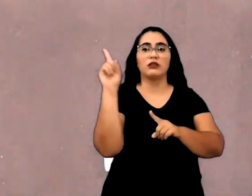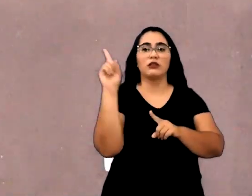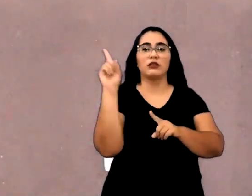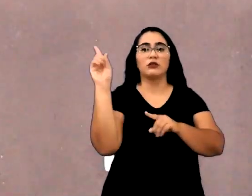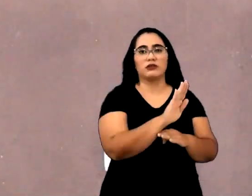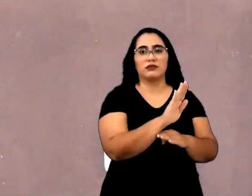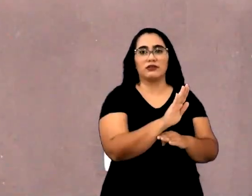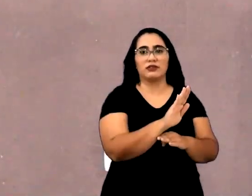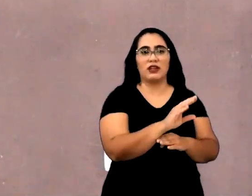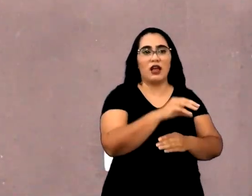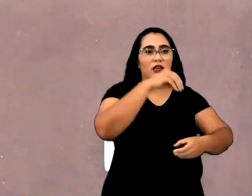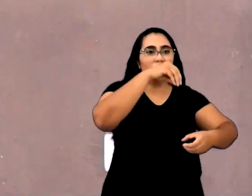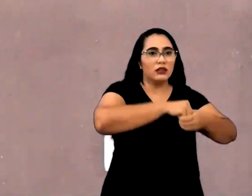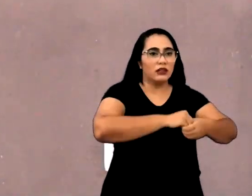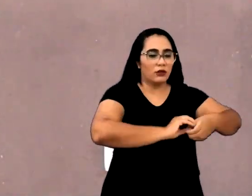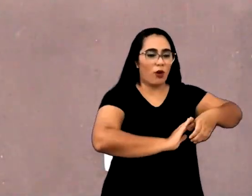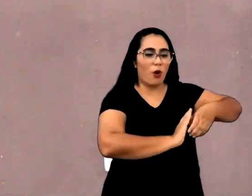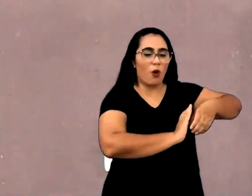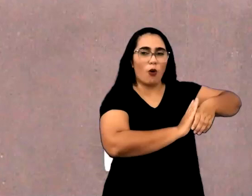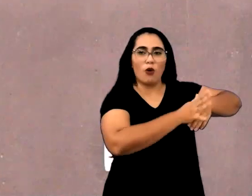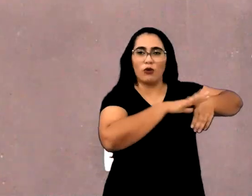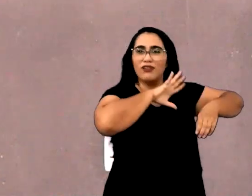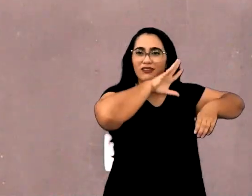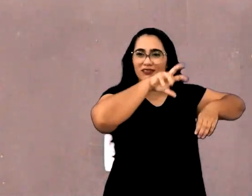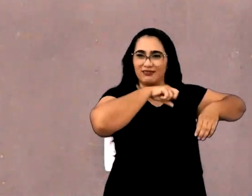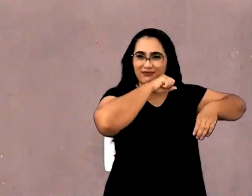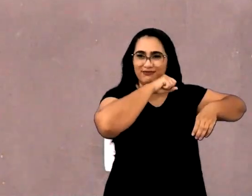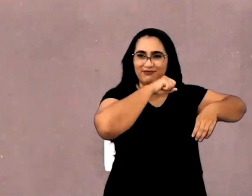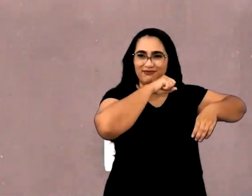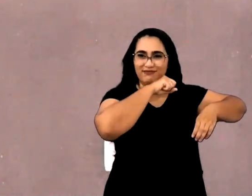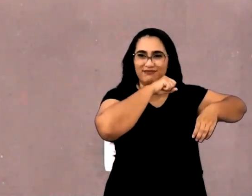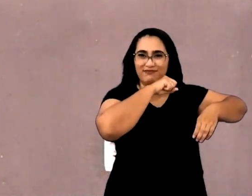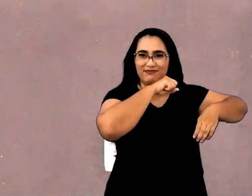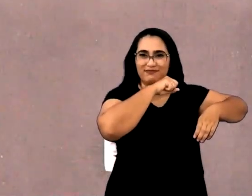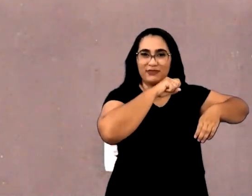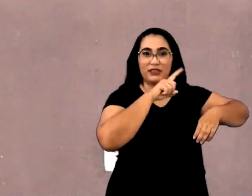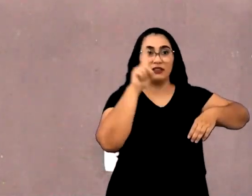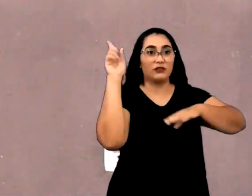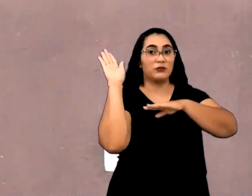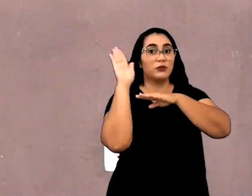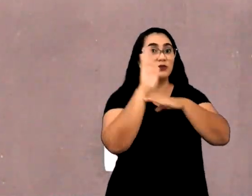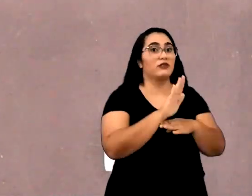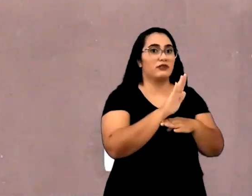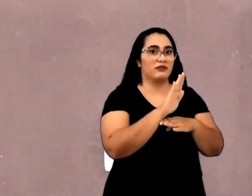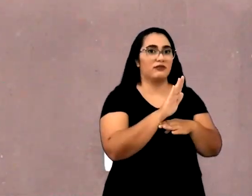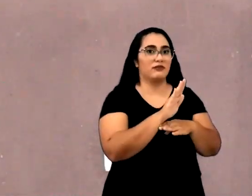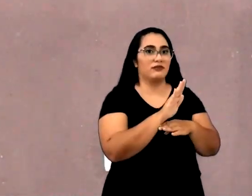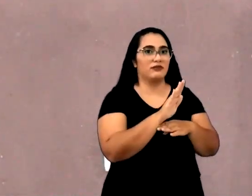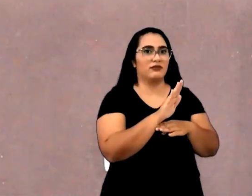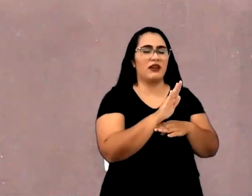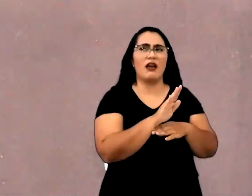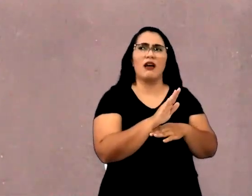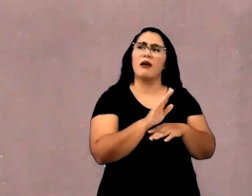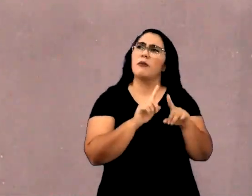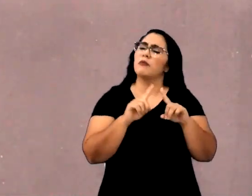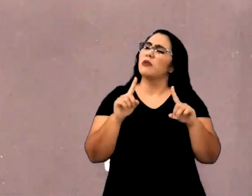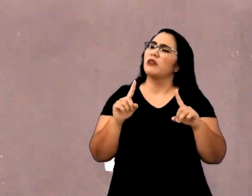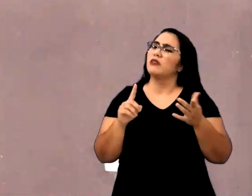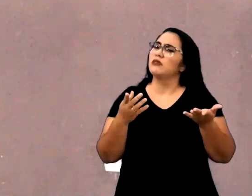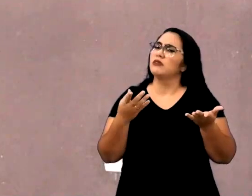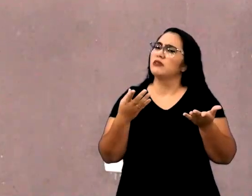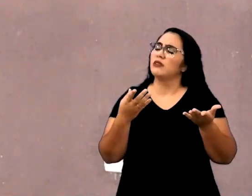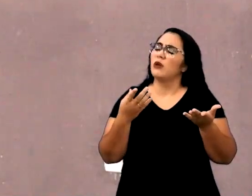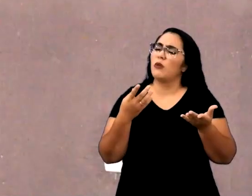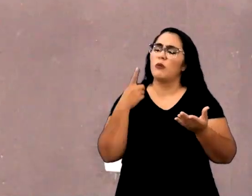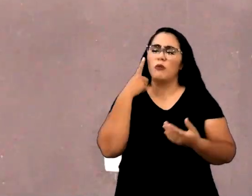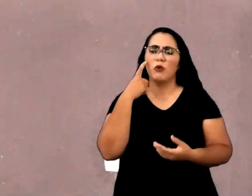protege na cova dos leões. Não, mas Deus livra